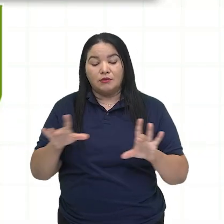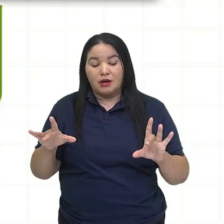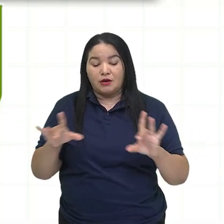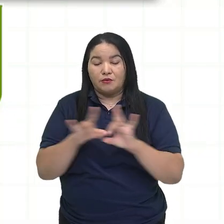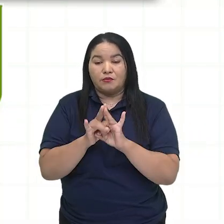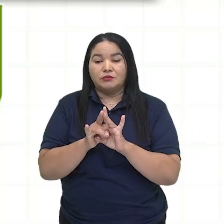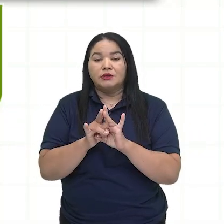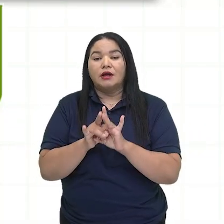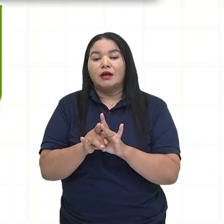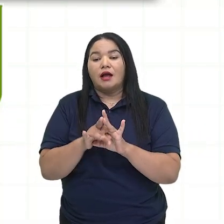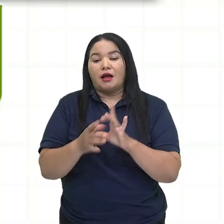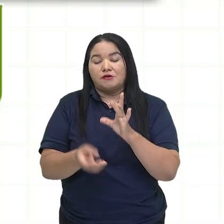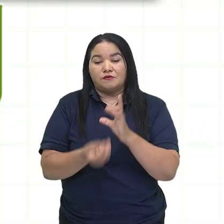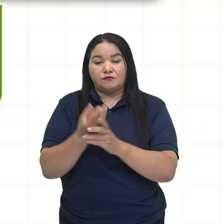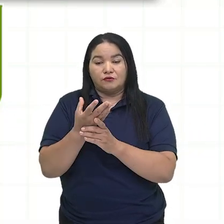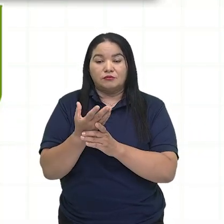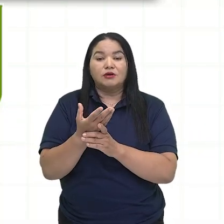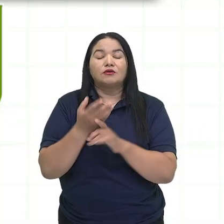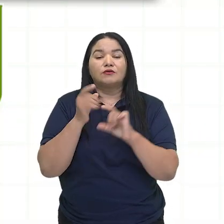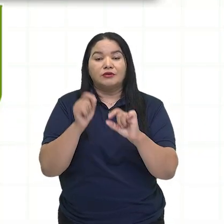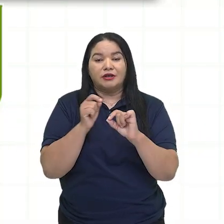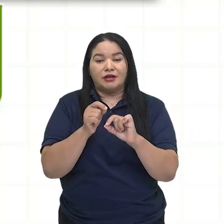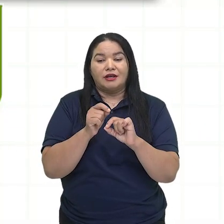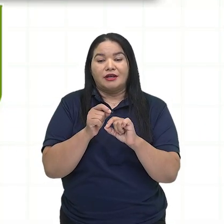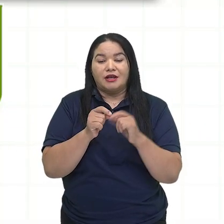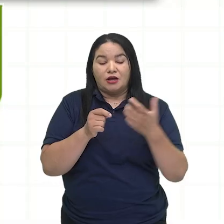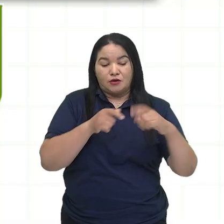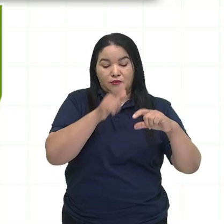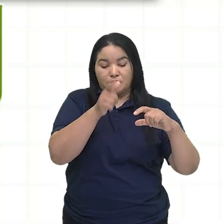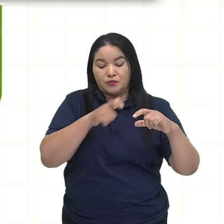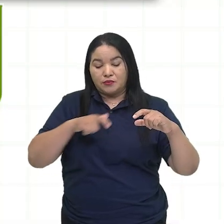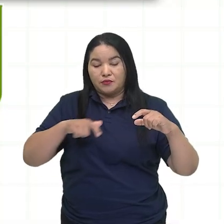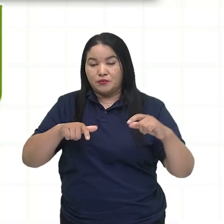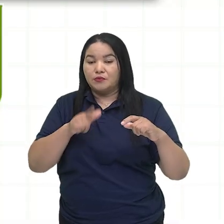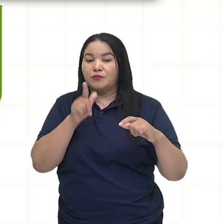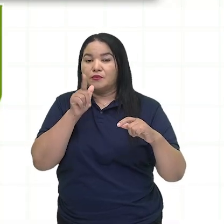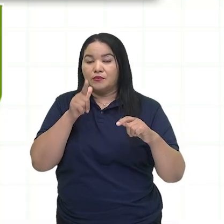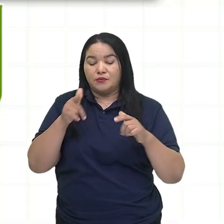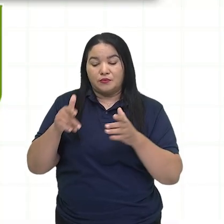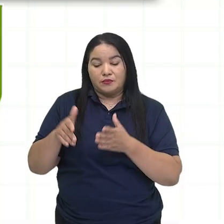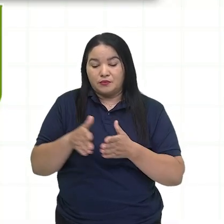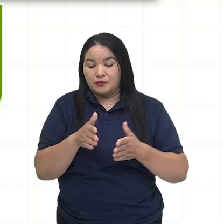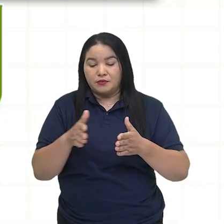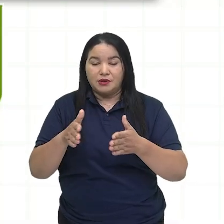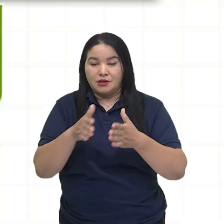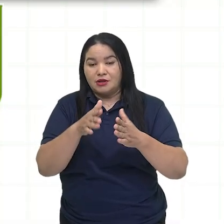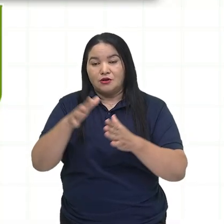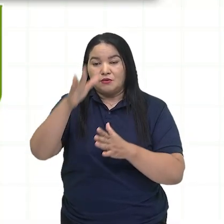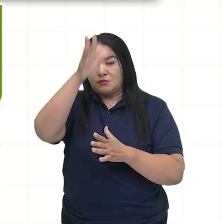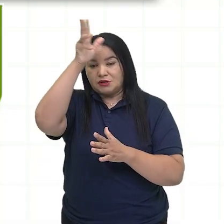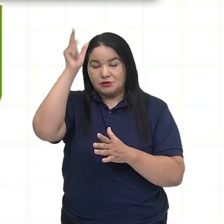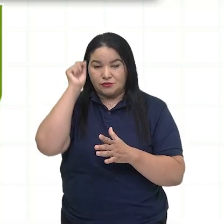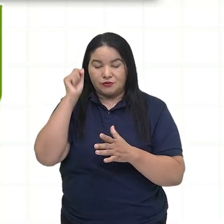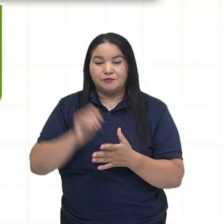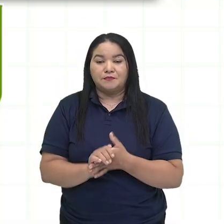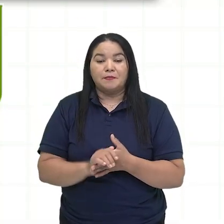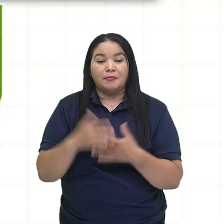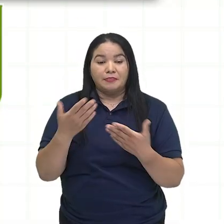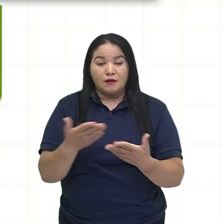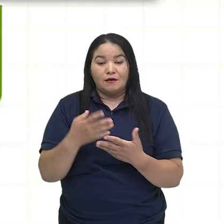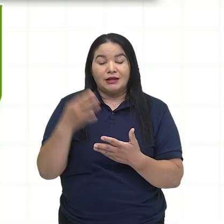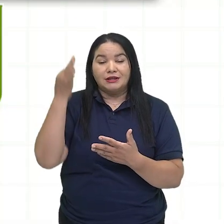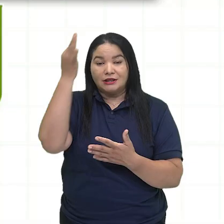ali a calha para o nosso rio Amazonas, certo? Essa teoria do